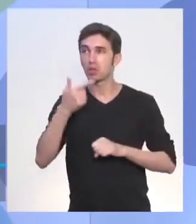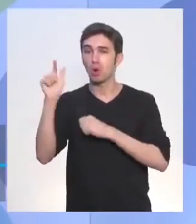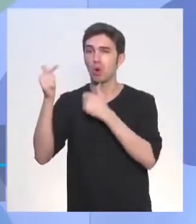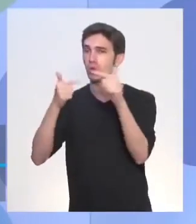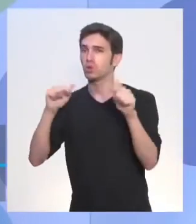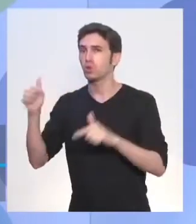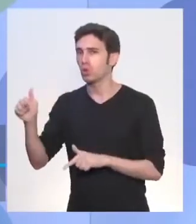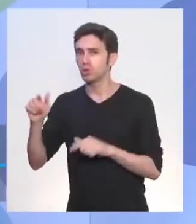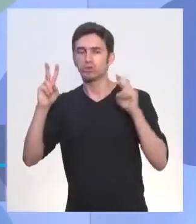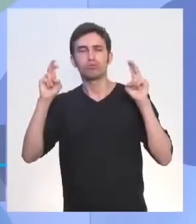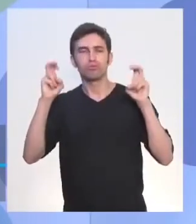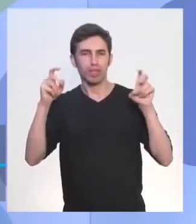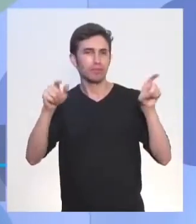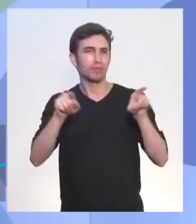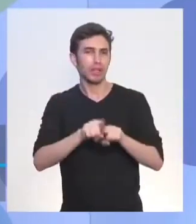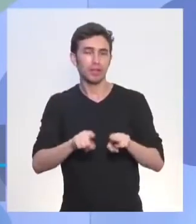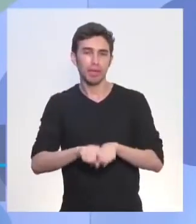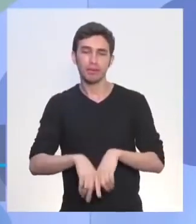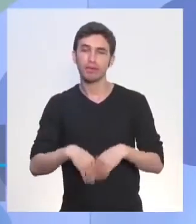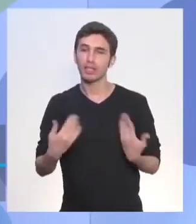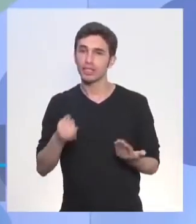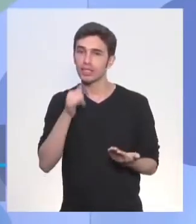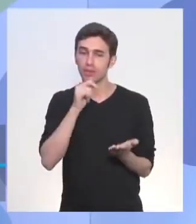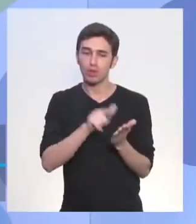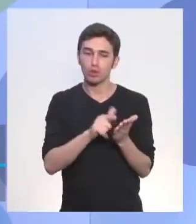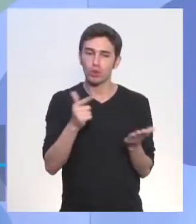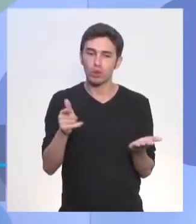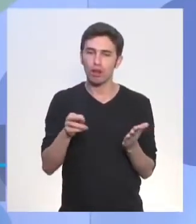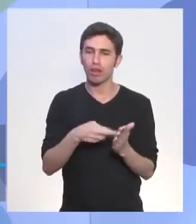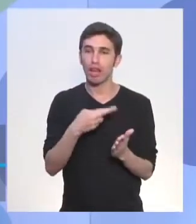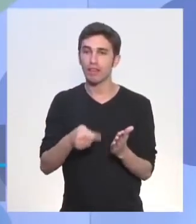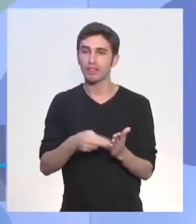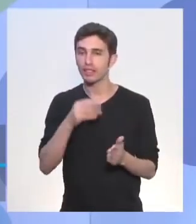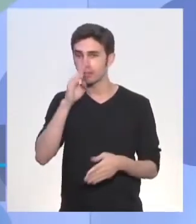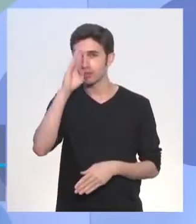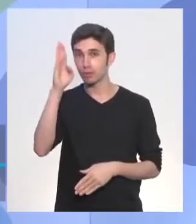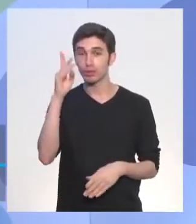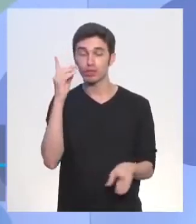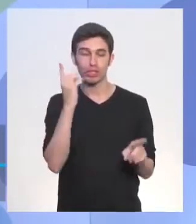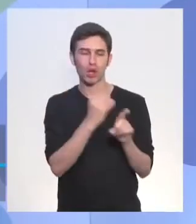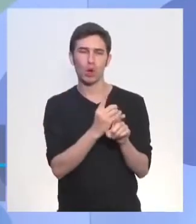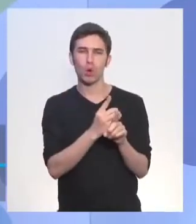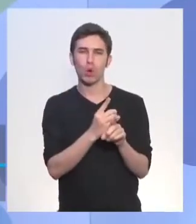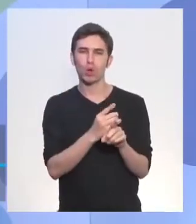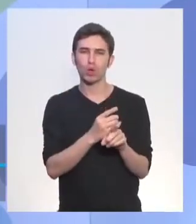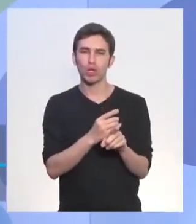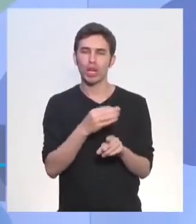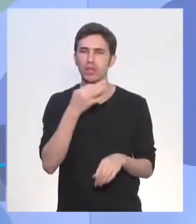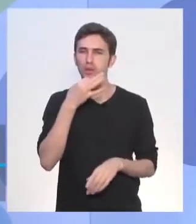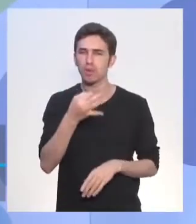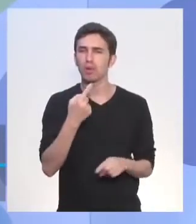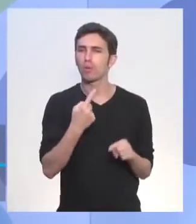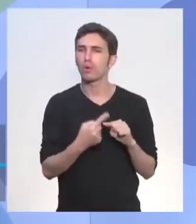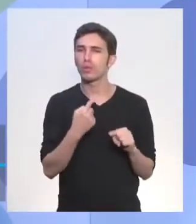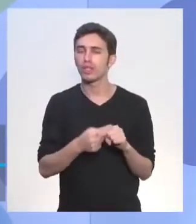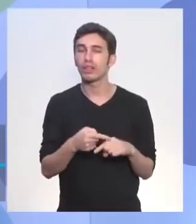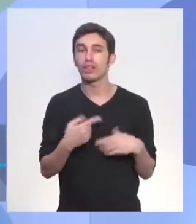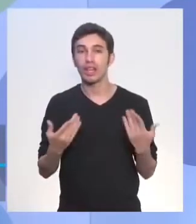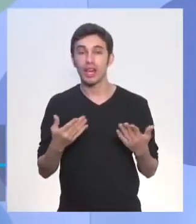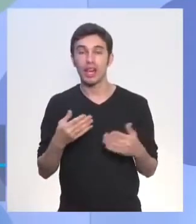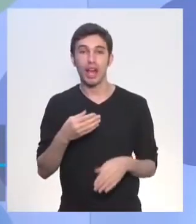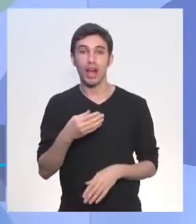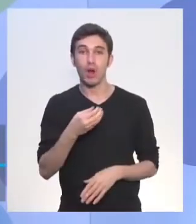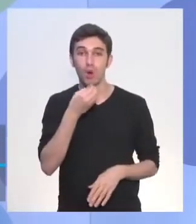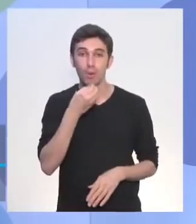Por que a gente vê muito artigo de opinião nos jornais e nas revistas? Porque é a chance que o veículo tem de trazer